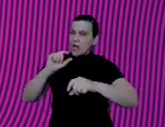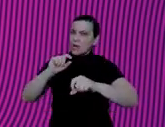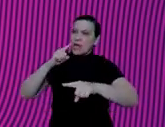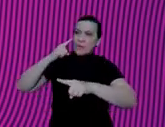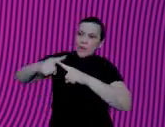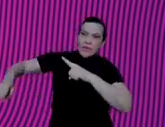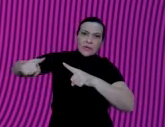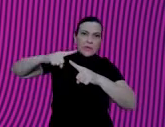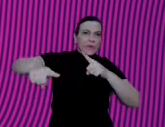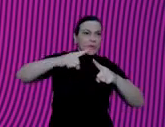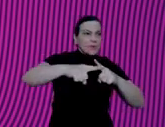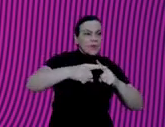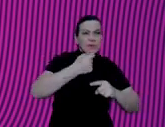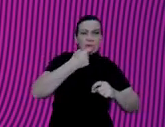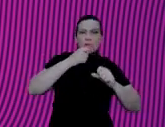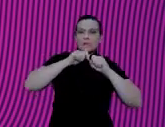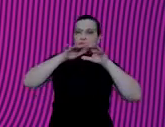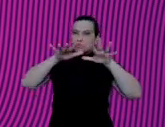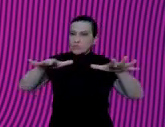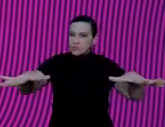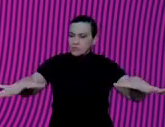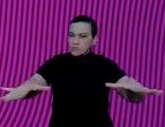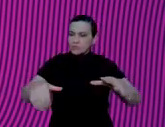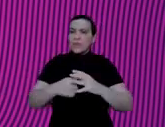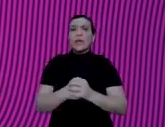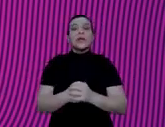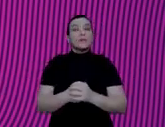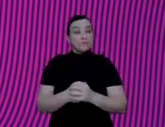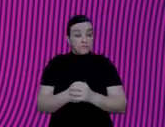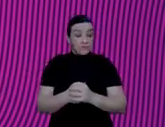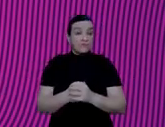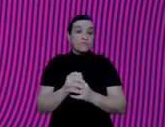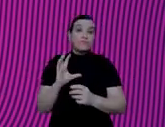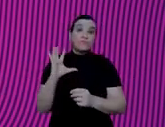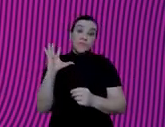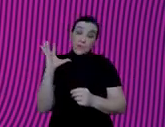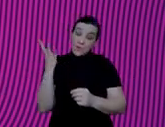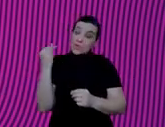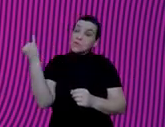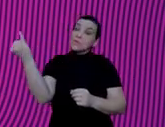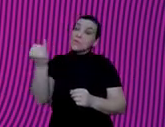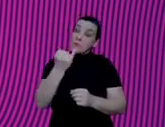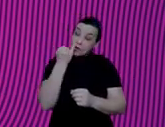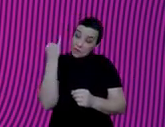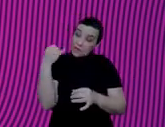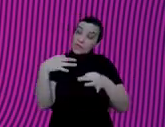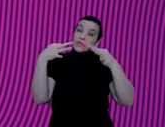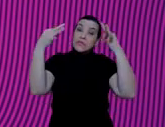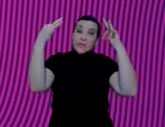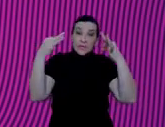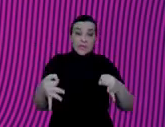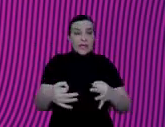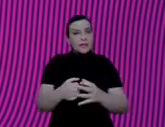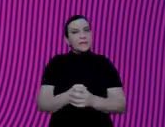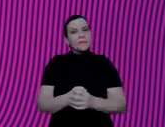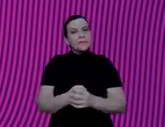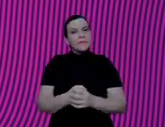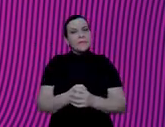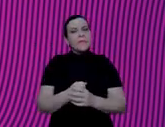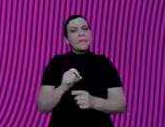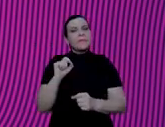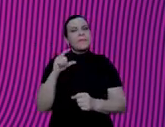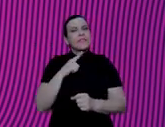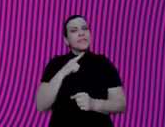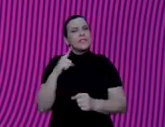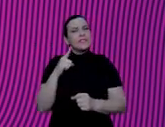o desvio dos opioides prescritos, o que é absolutamente salutar, correto, né? Só que a essa altura, o que nós temos já é um grande